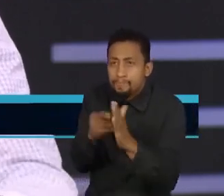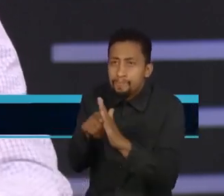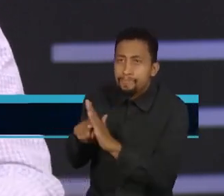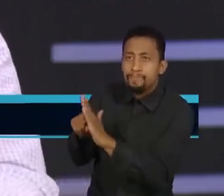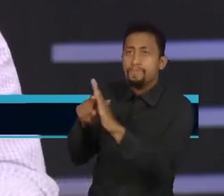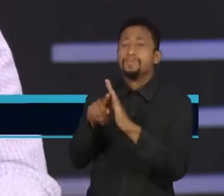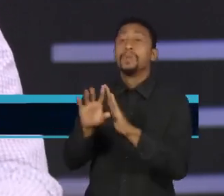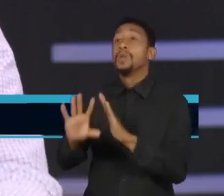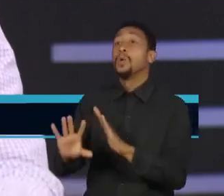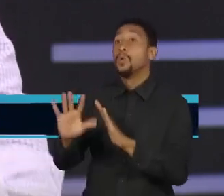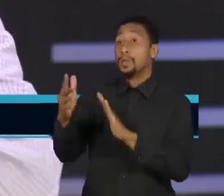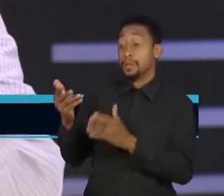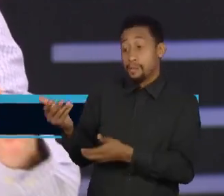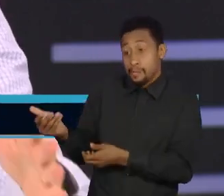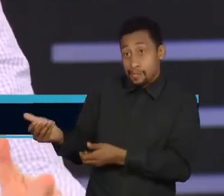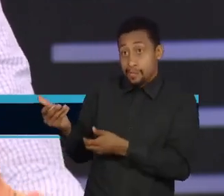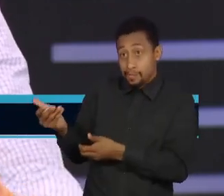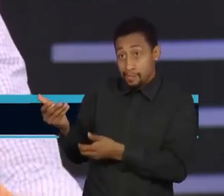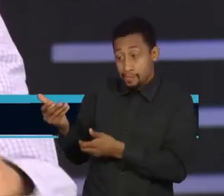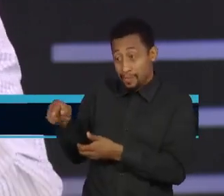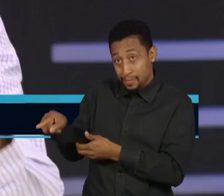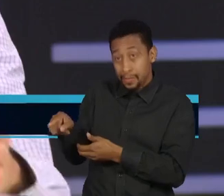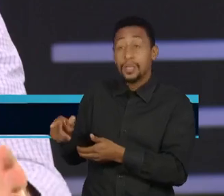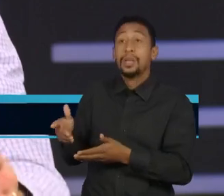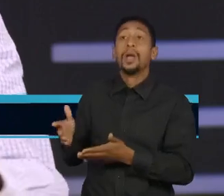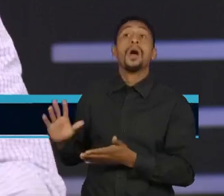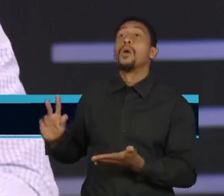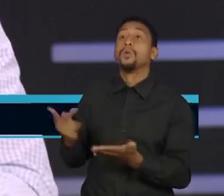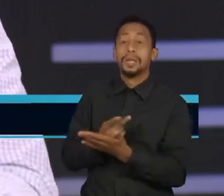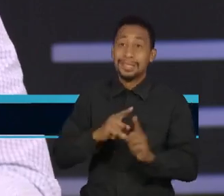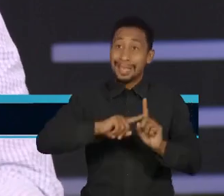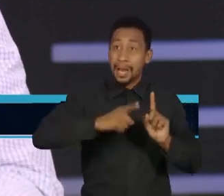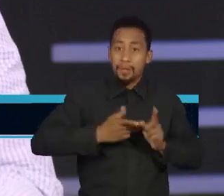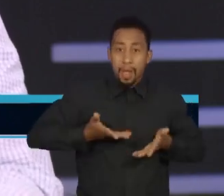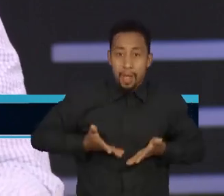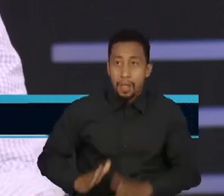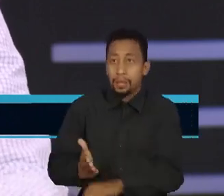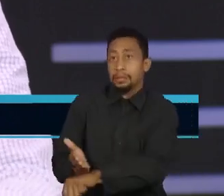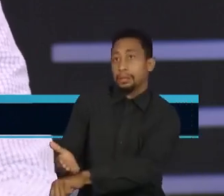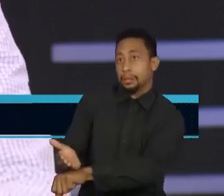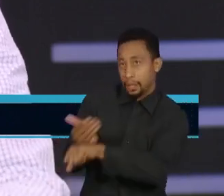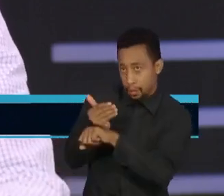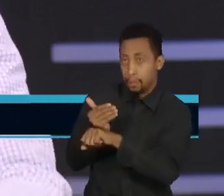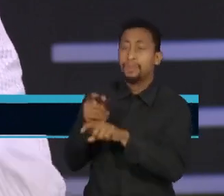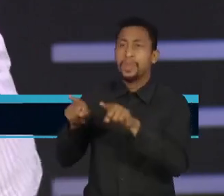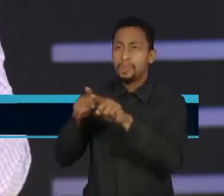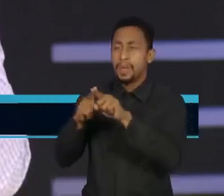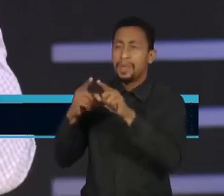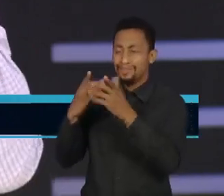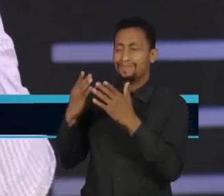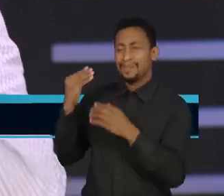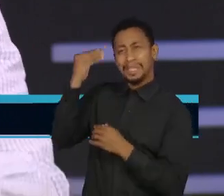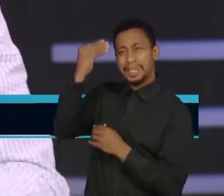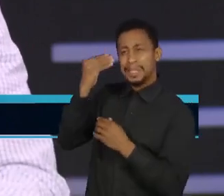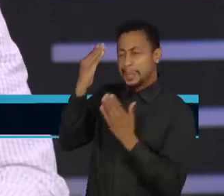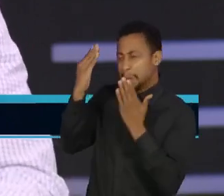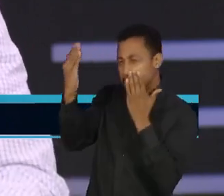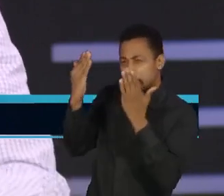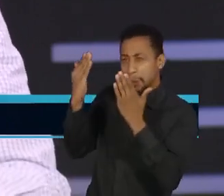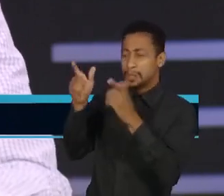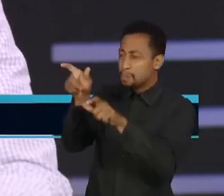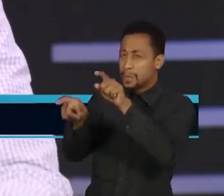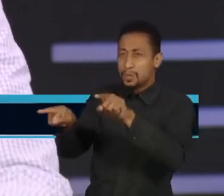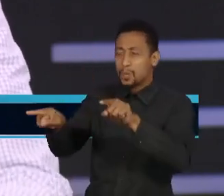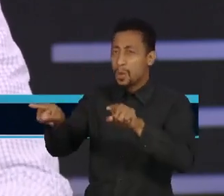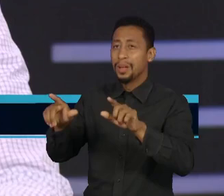prematuros, há mais partos precoces, de pré-termo, há mais doenças psiquiátricas do tipo